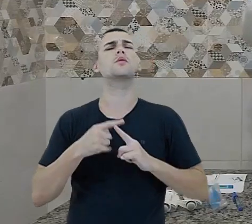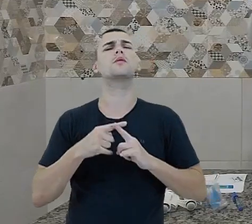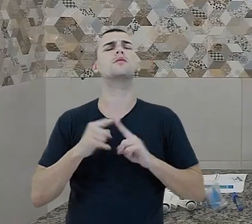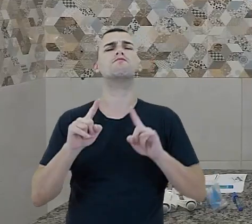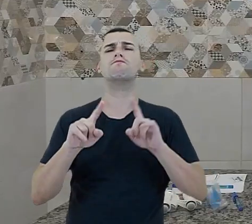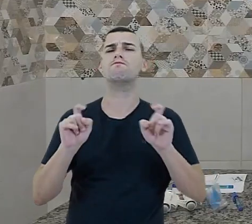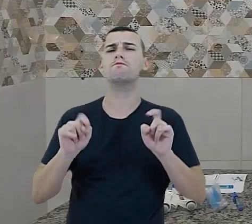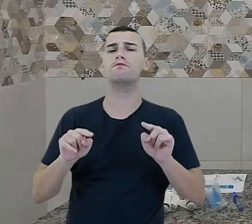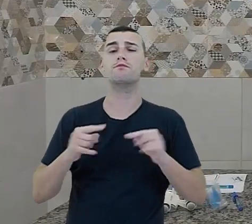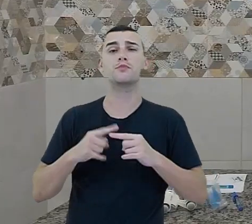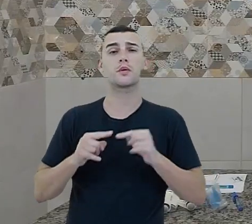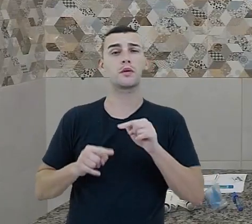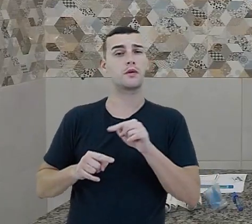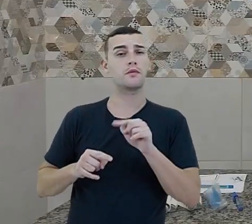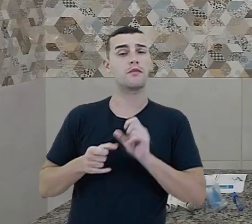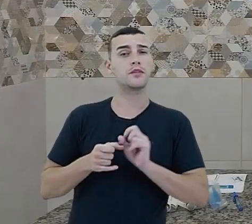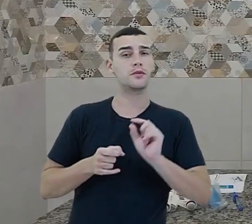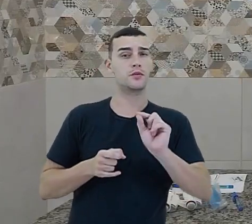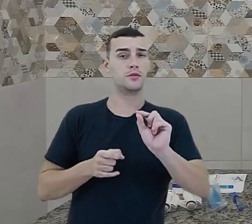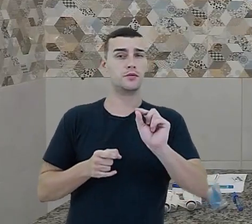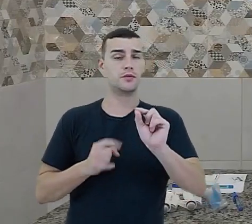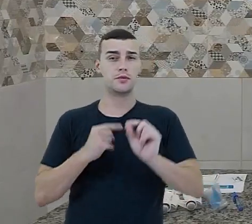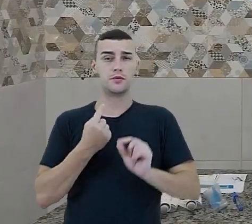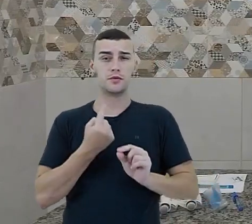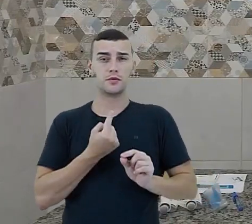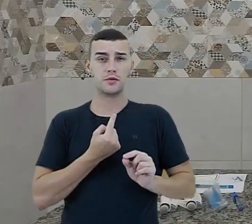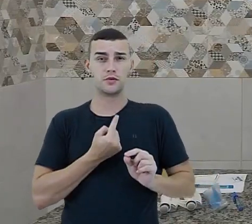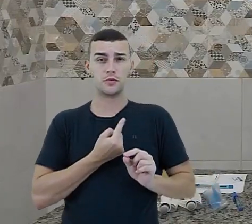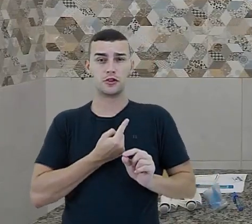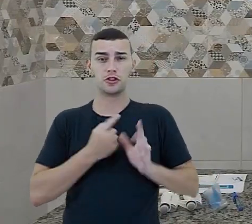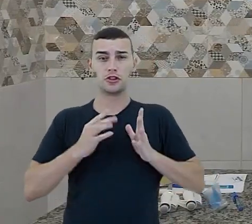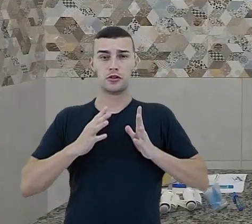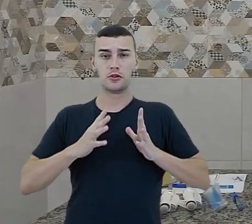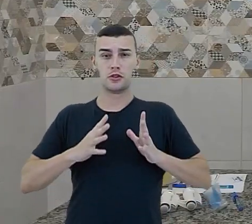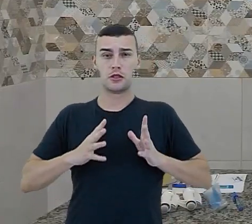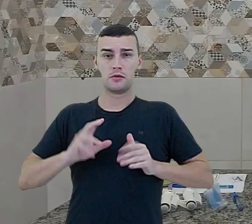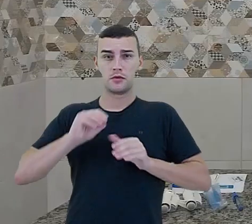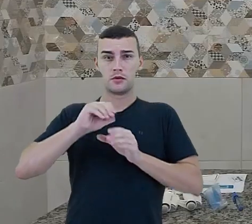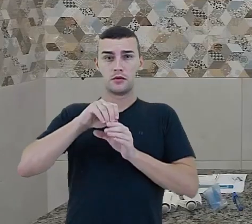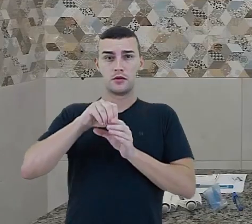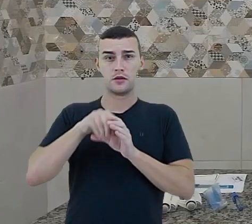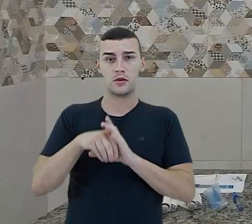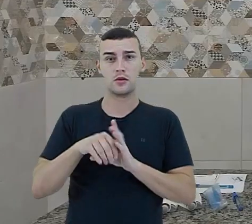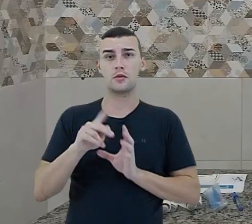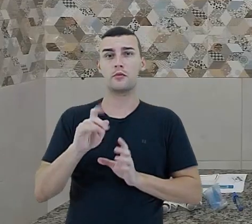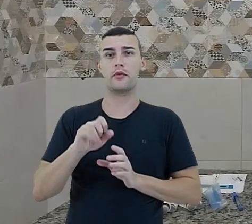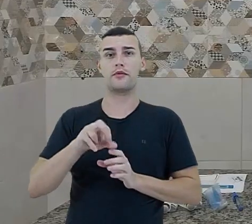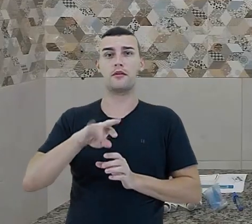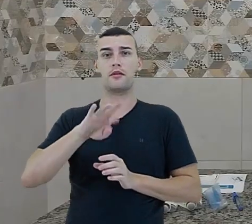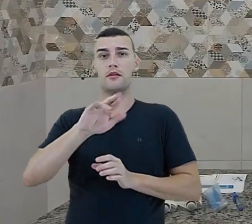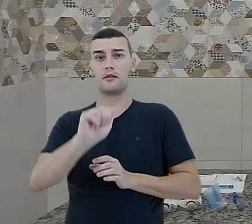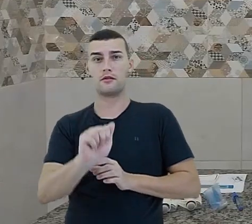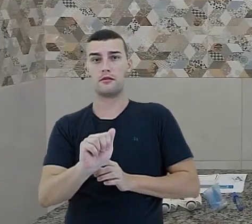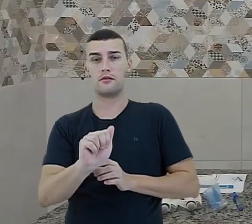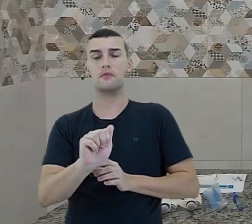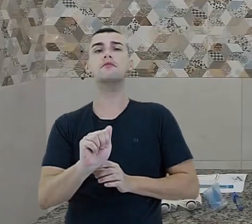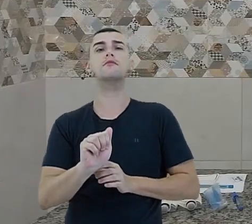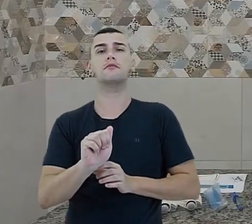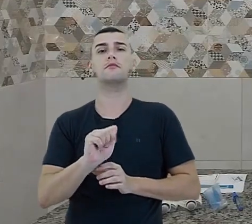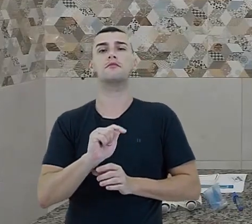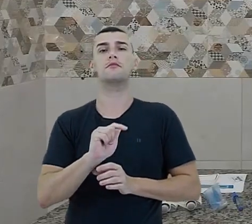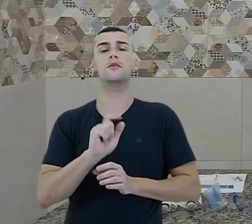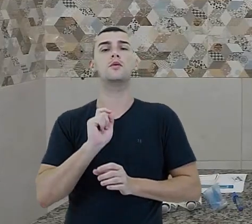remover. Por quê? Porque isso faz com que a gente lave o interior da ponteira e faz com